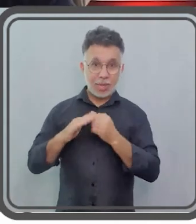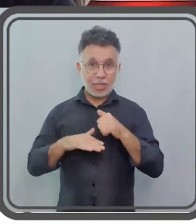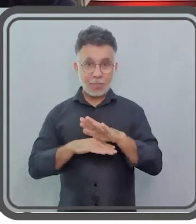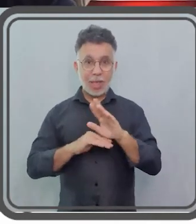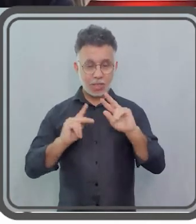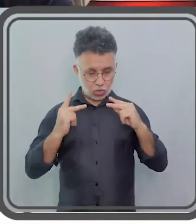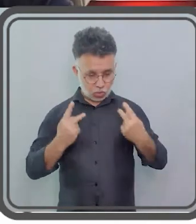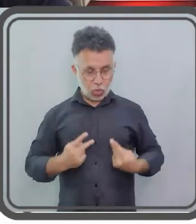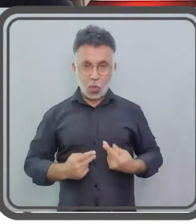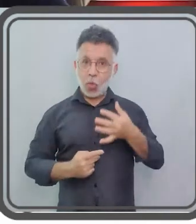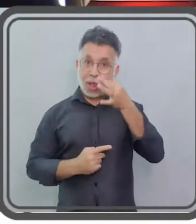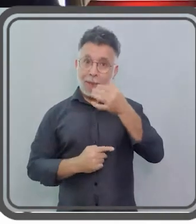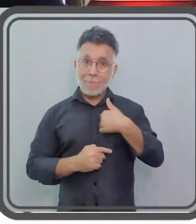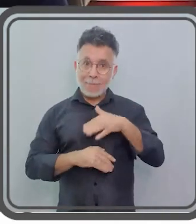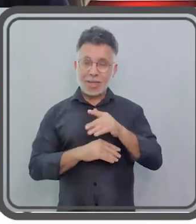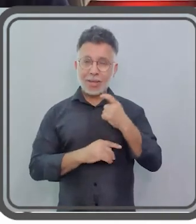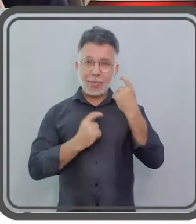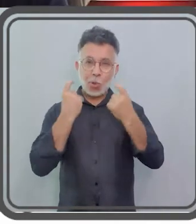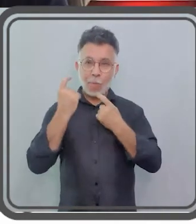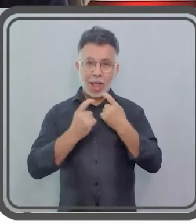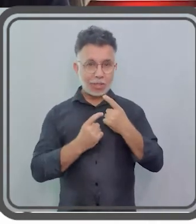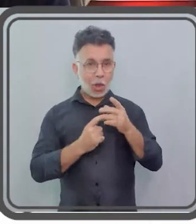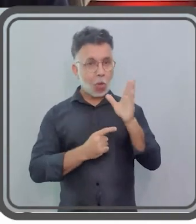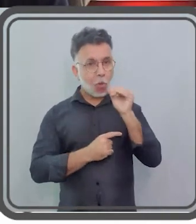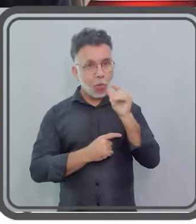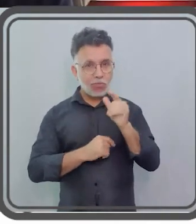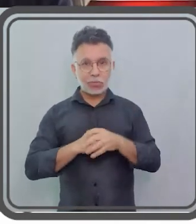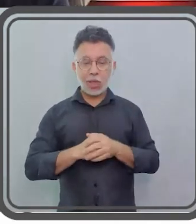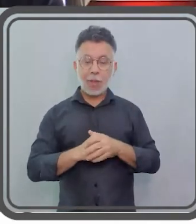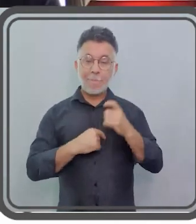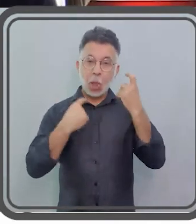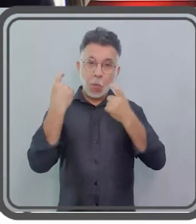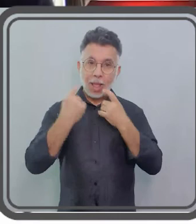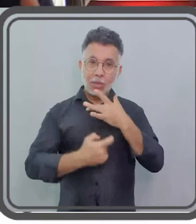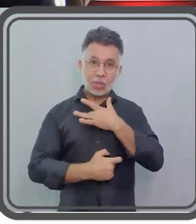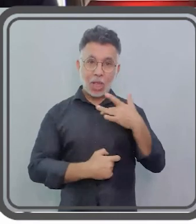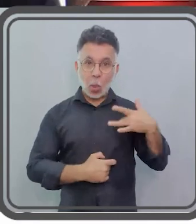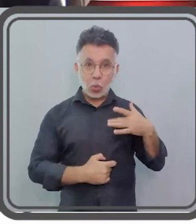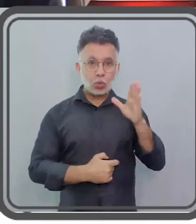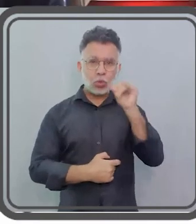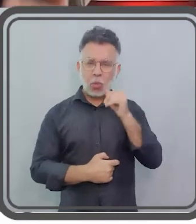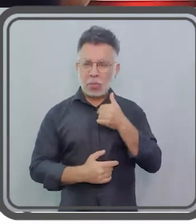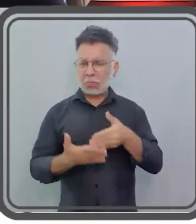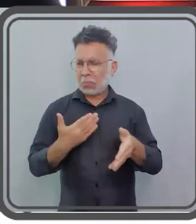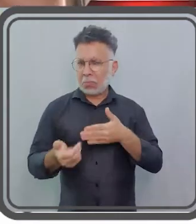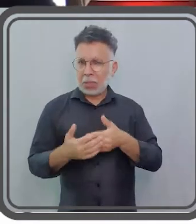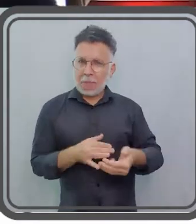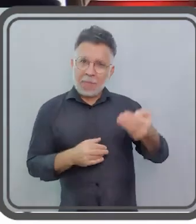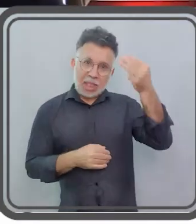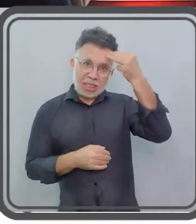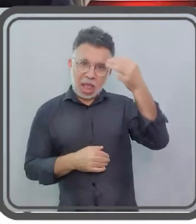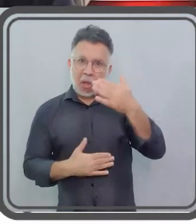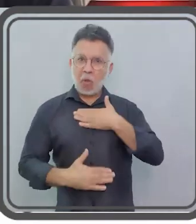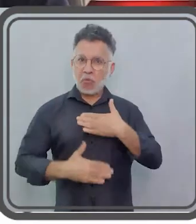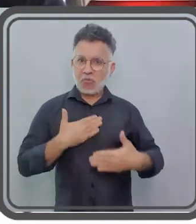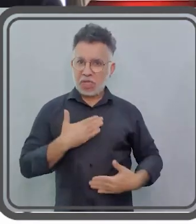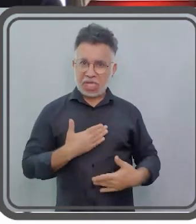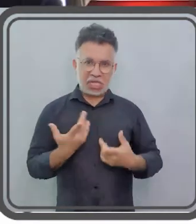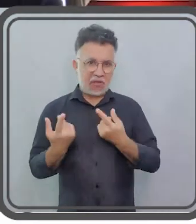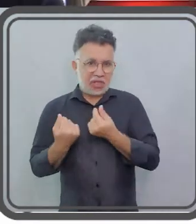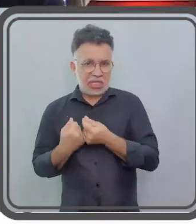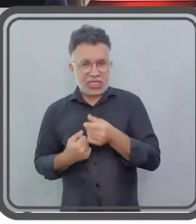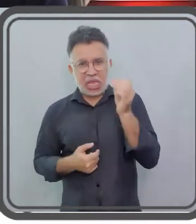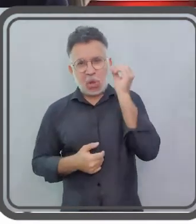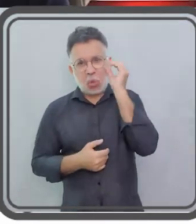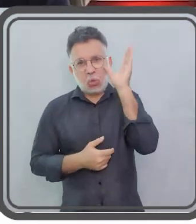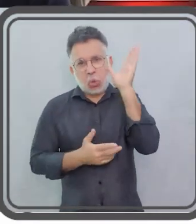de empresas mais preocupadas com colaboradores, preocupadas com a saúde dos colaboradores, seja ela mental, física, financeira, fiticultural, como